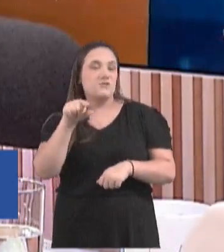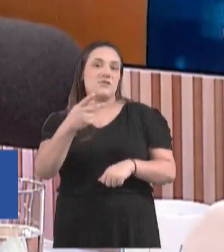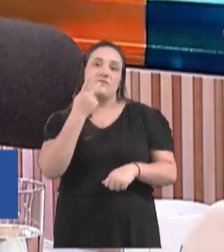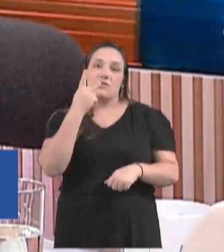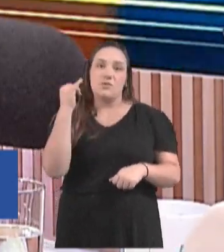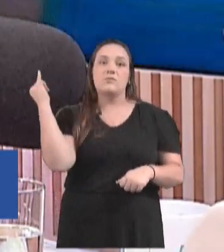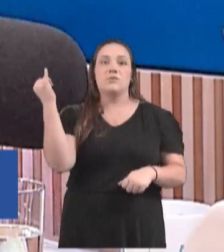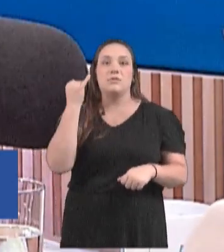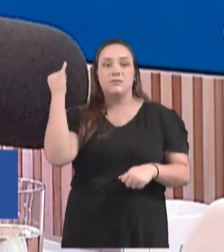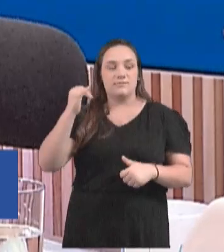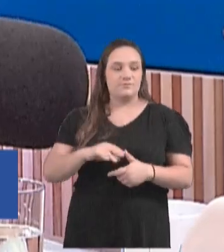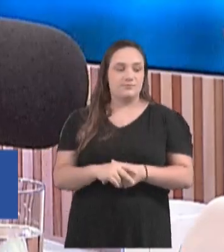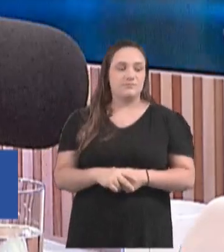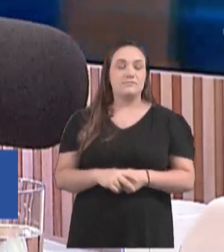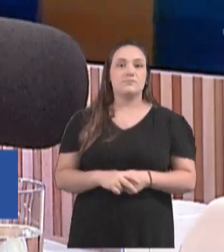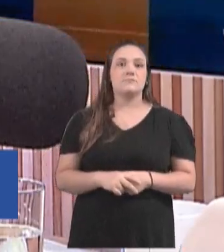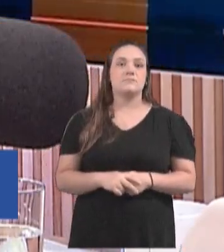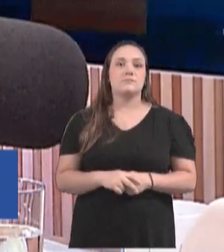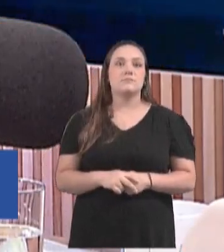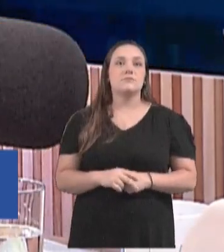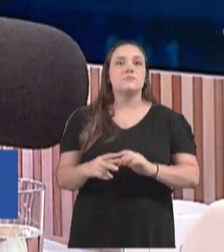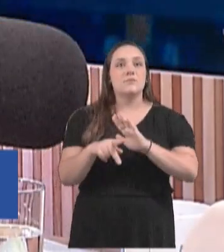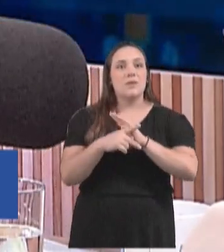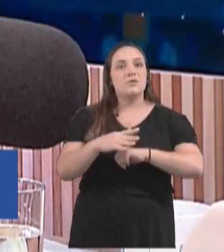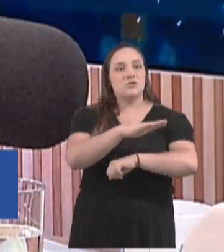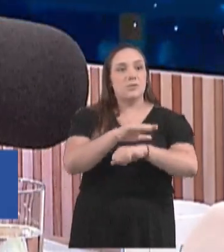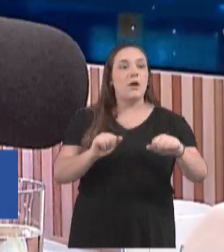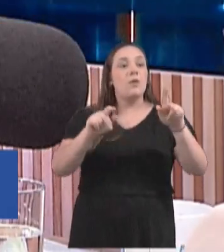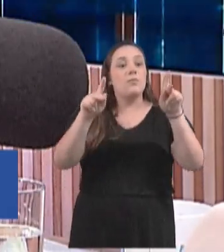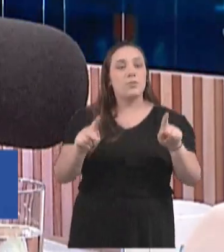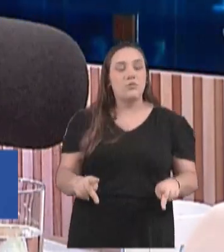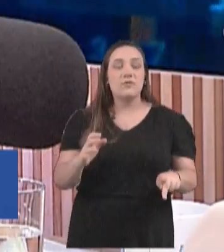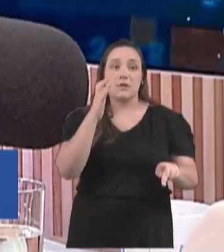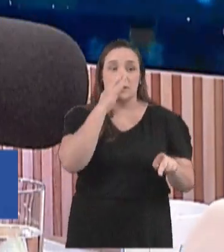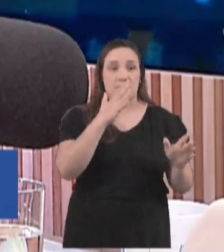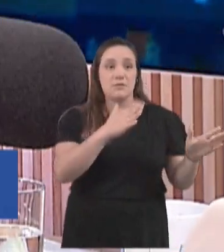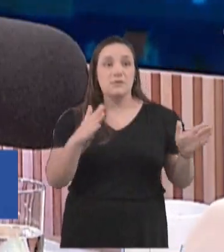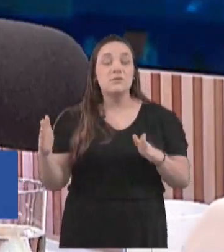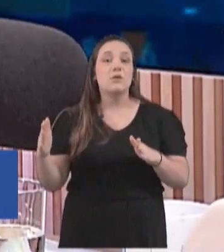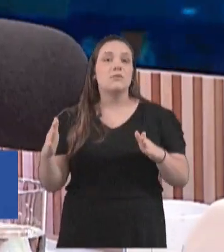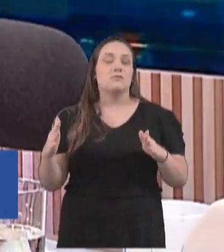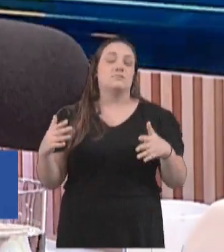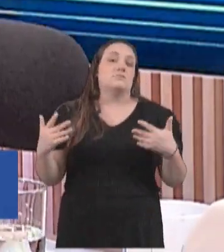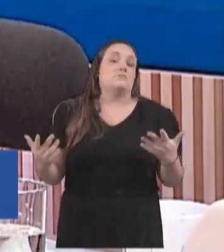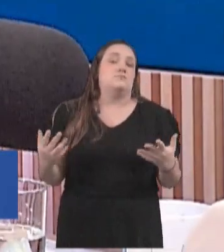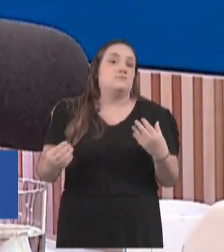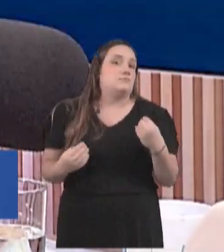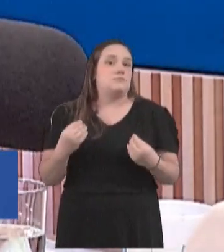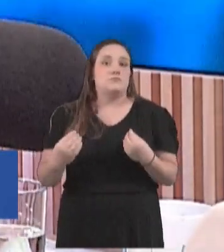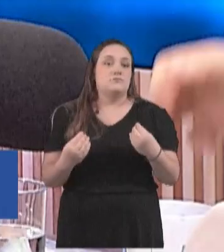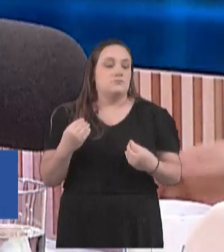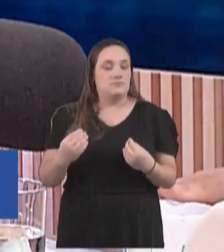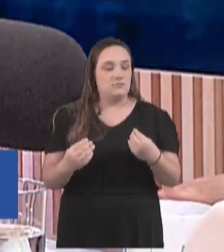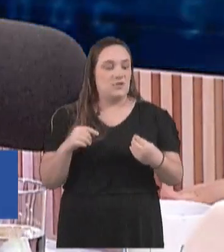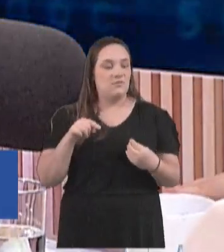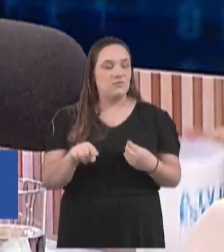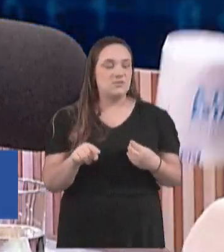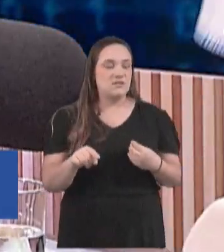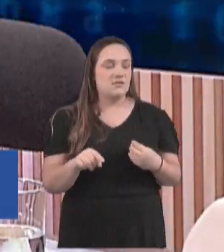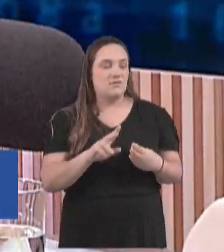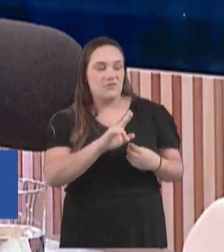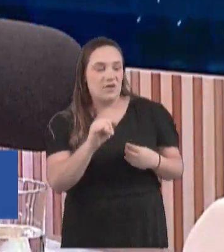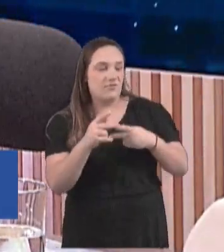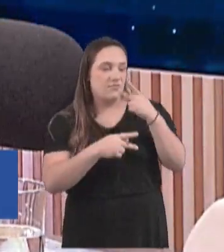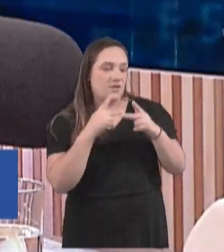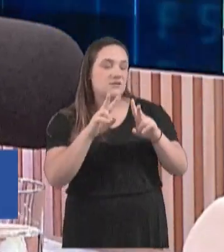ponto importantíssimo, Ana, que é com relação a trazer o povo, né? Ouvir. Como que vocês pretendem só levantar o assunto